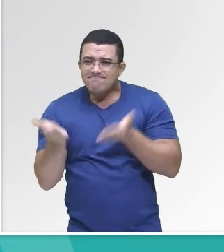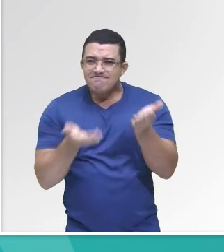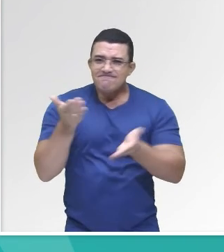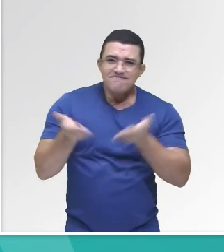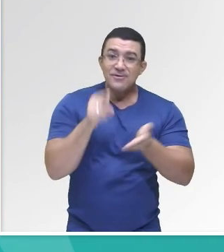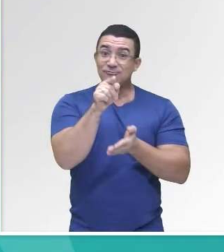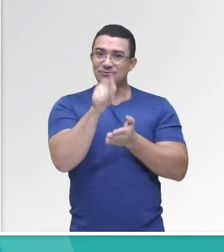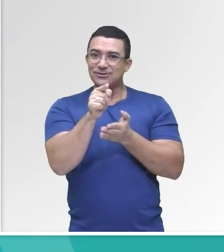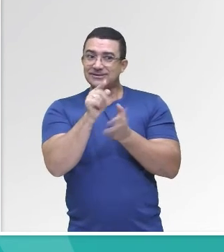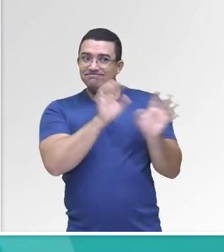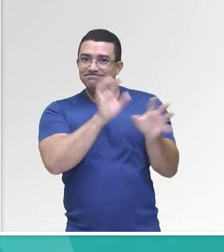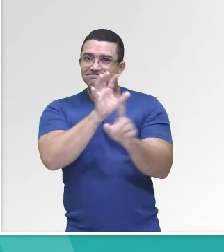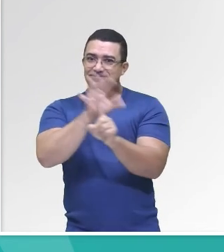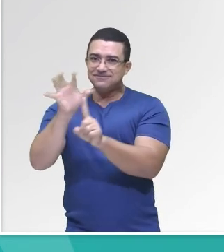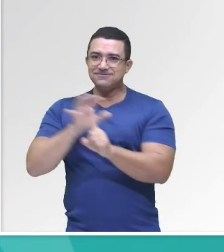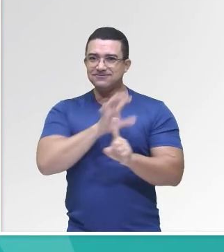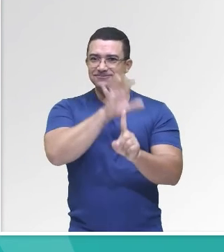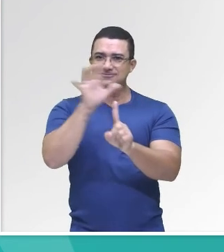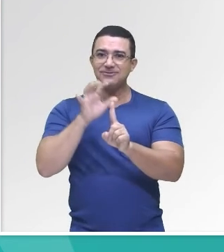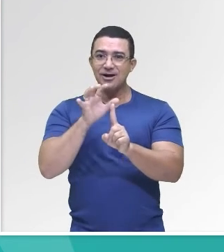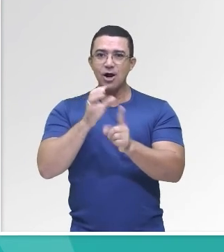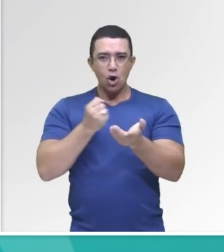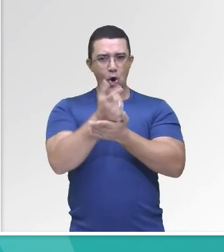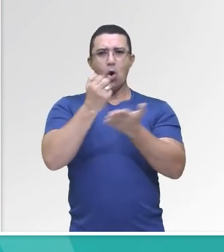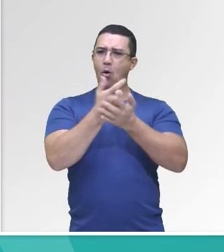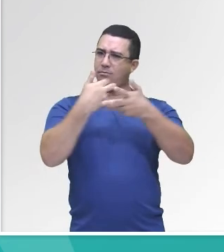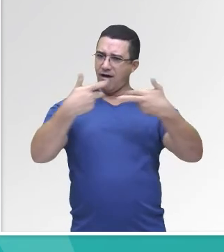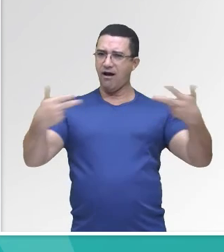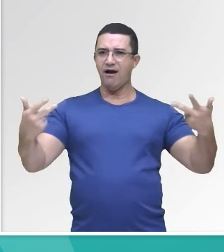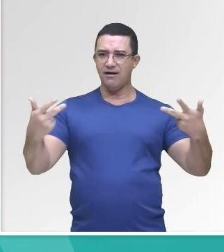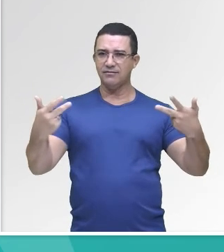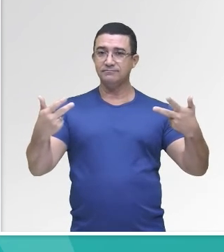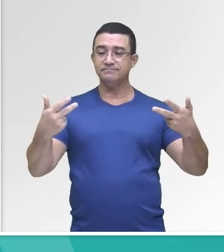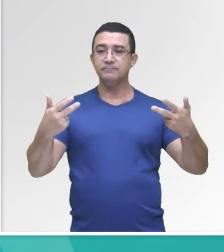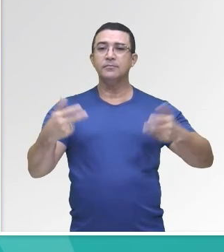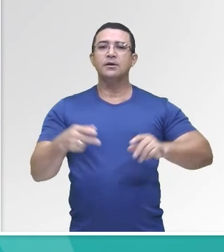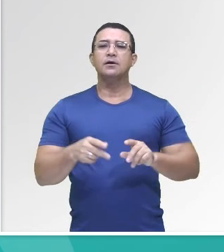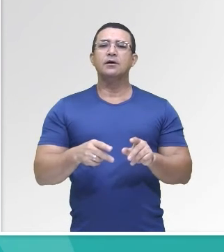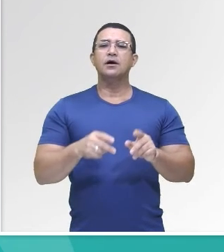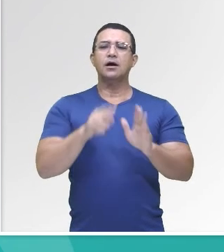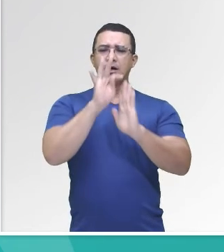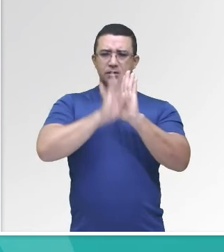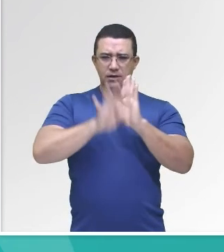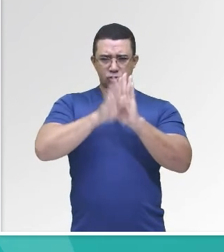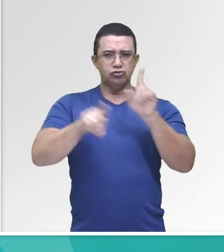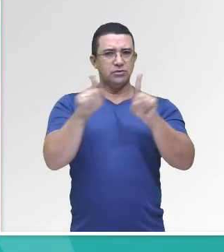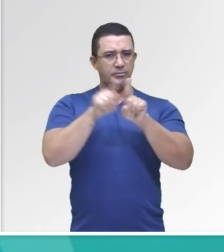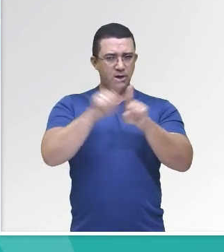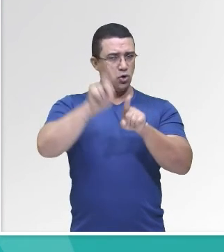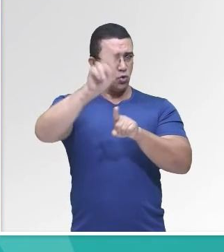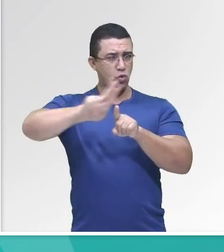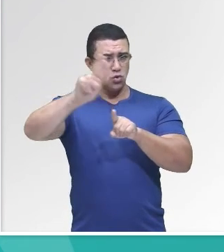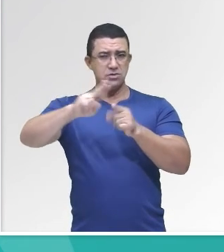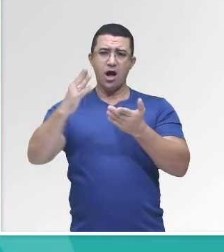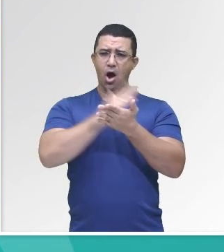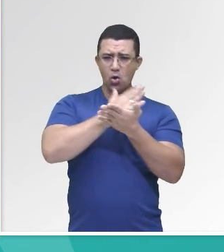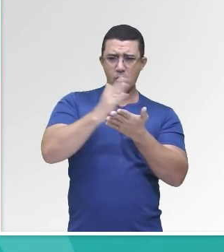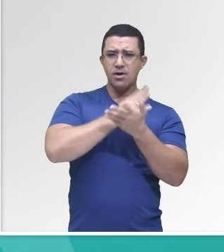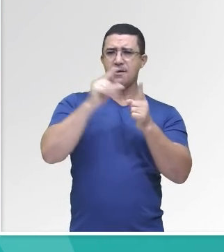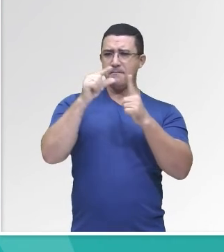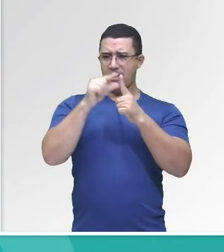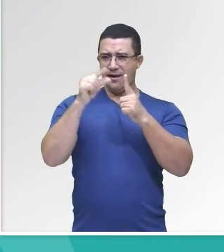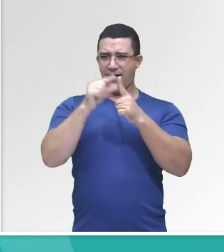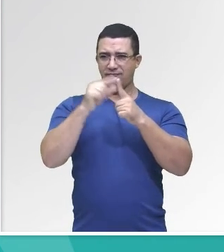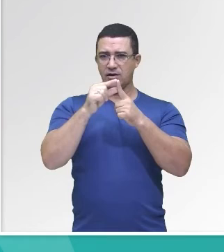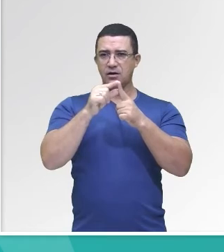E aí, normalmente ele utiliza também algumas expressões para valorizar o produto que ele está oferecendo.